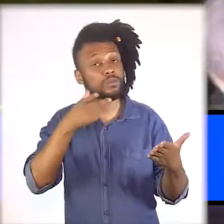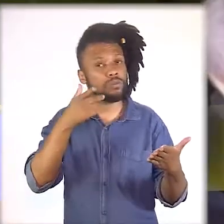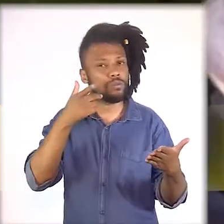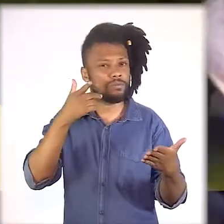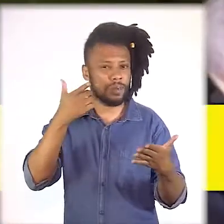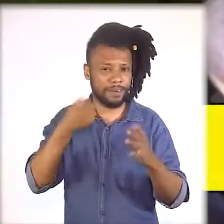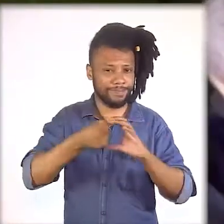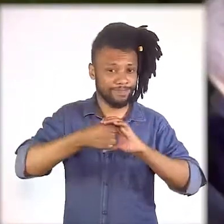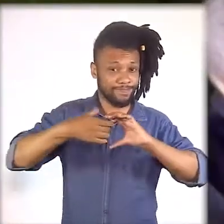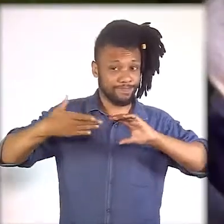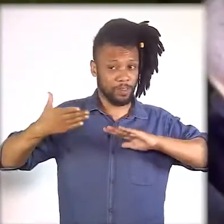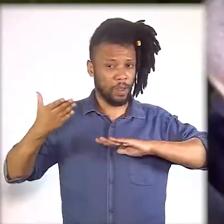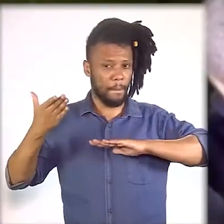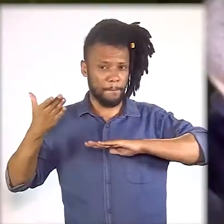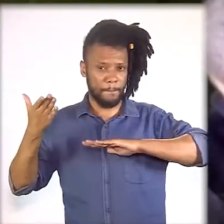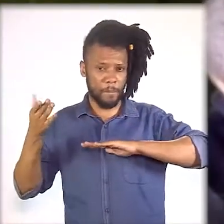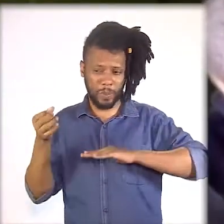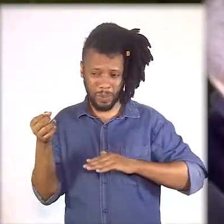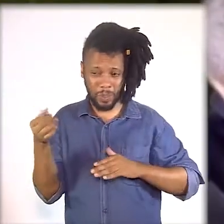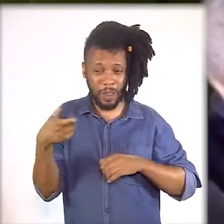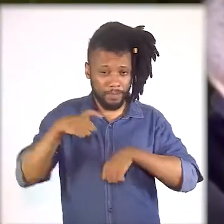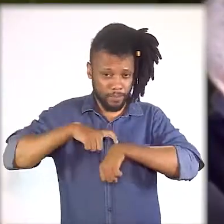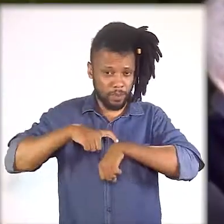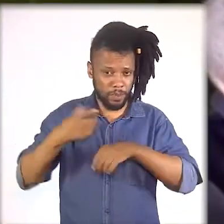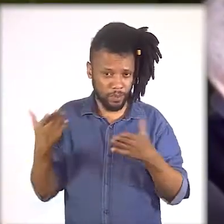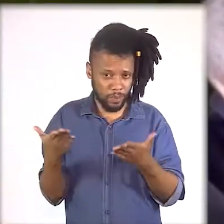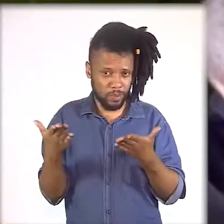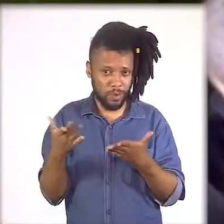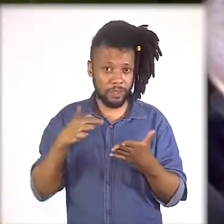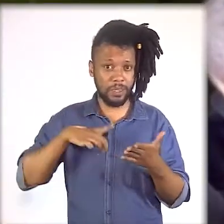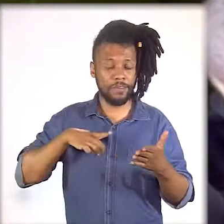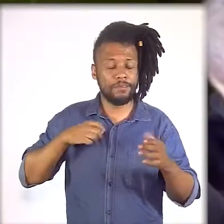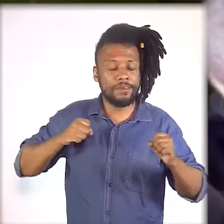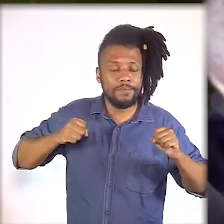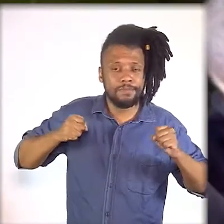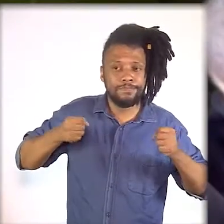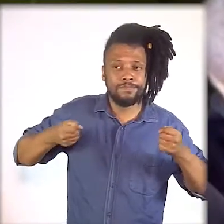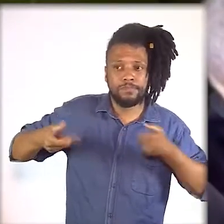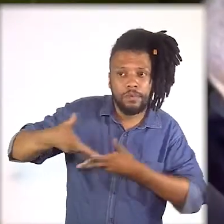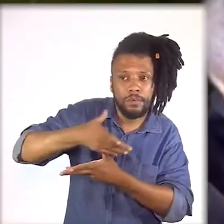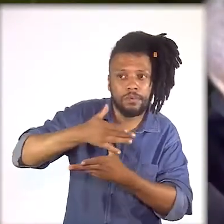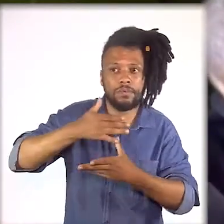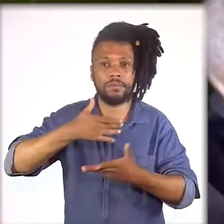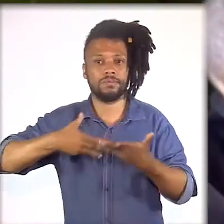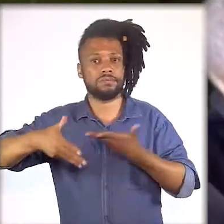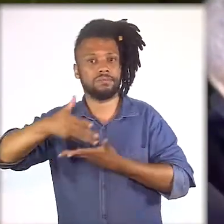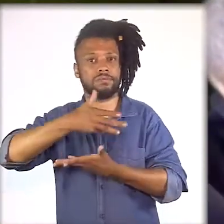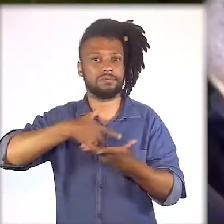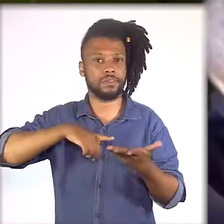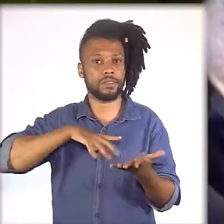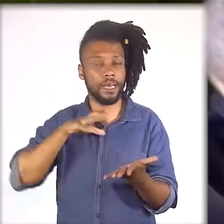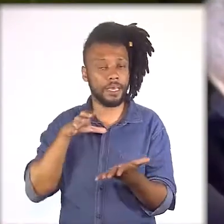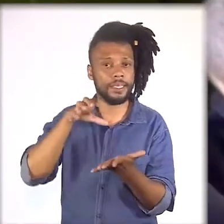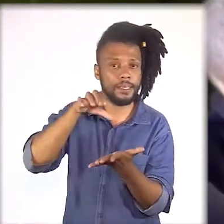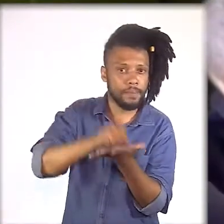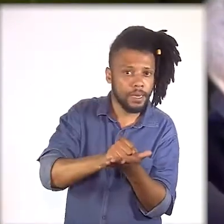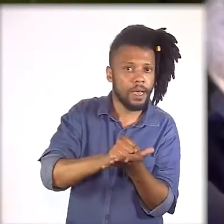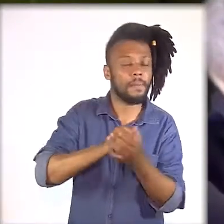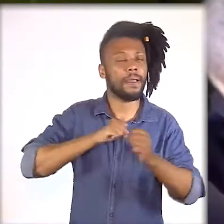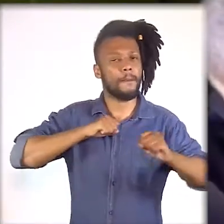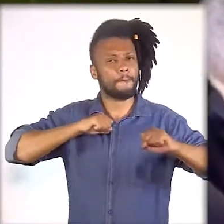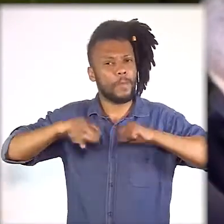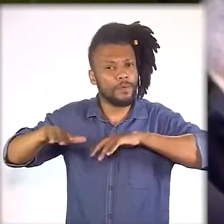visão moderna, que é a visão que hoje se concebe, como sendo algo dinâmico, como algo que registra a semântica, a